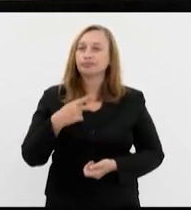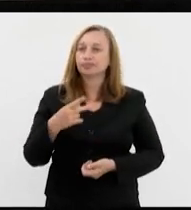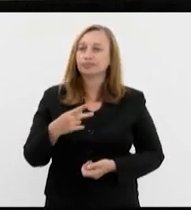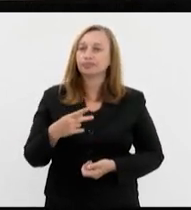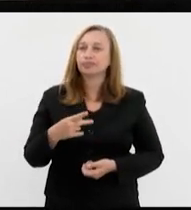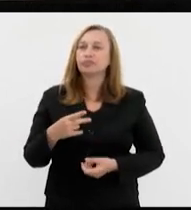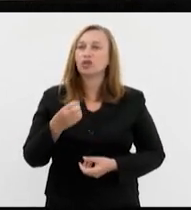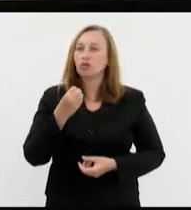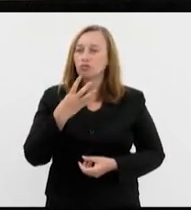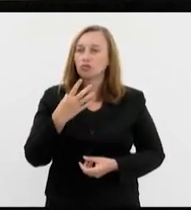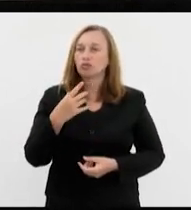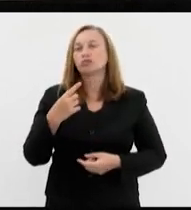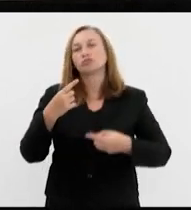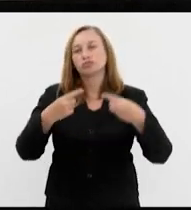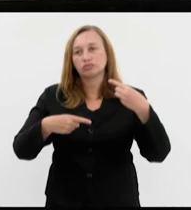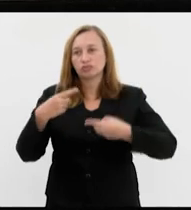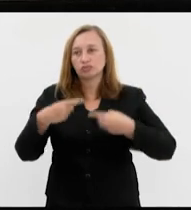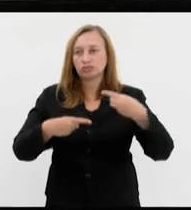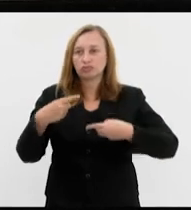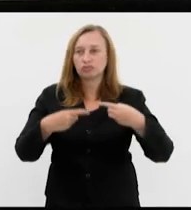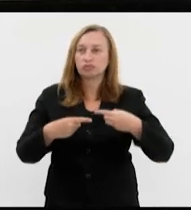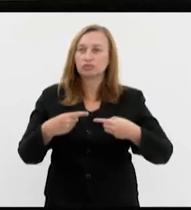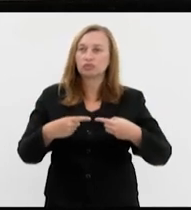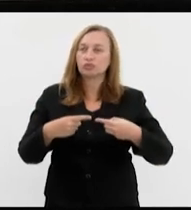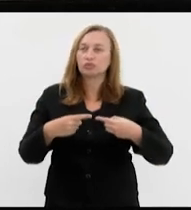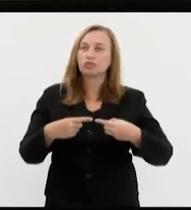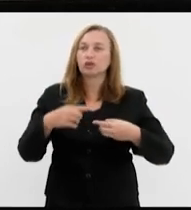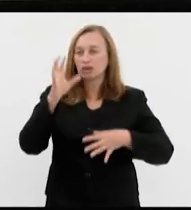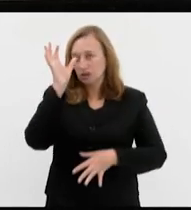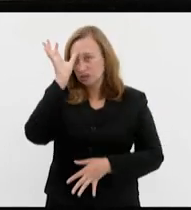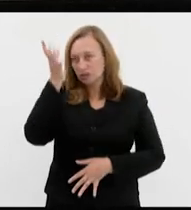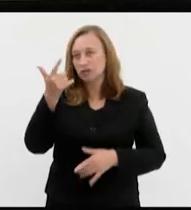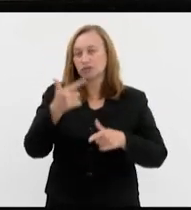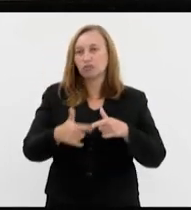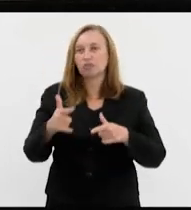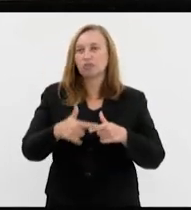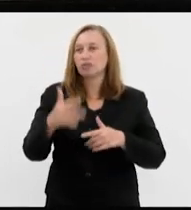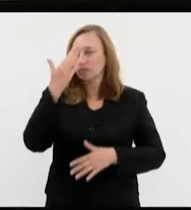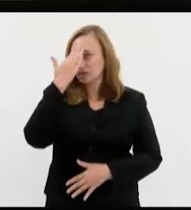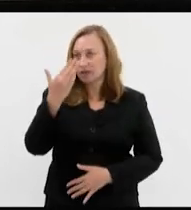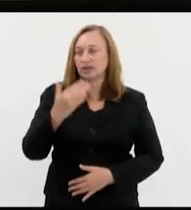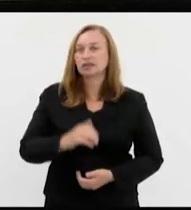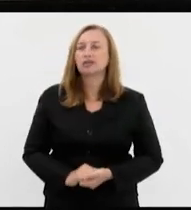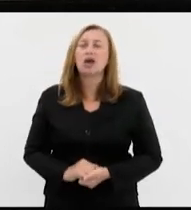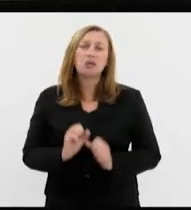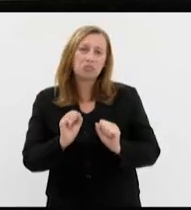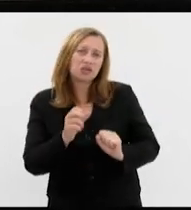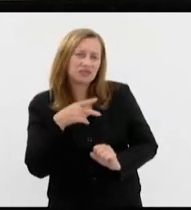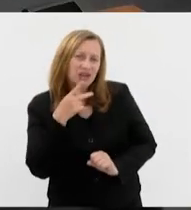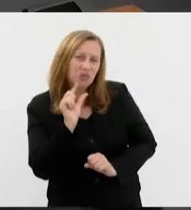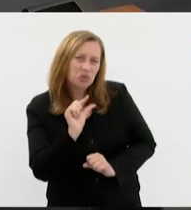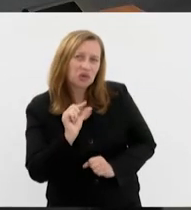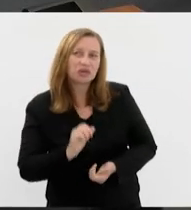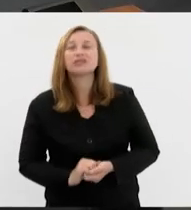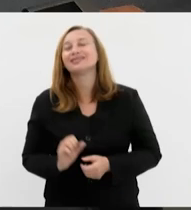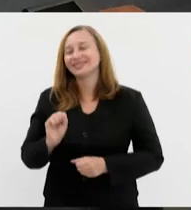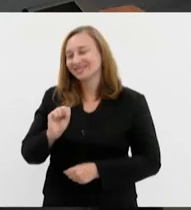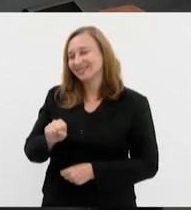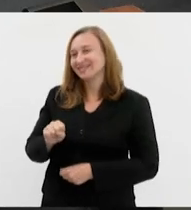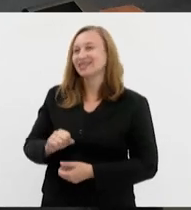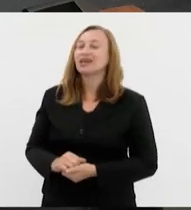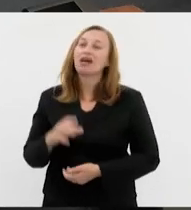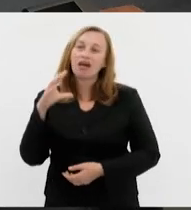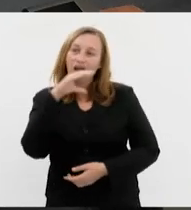um bom debate para que a gente possa efetivamente dar solução a esses problemas. Obrigado, presidente. Uma parte permito, sim, deputada.